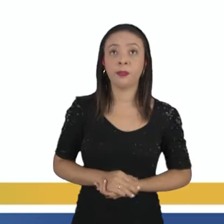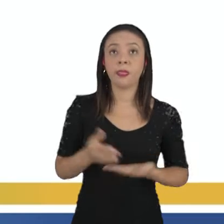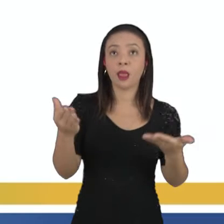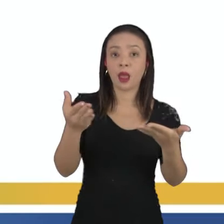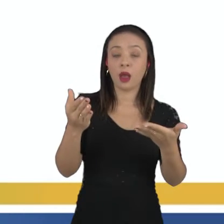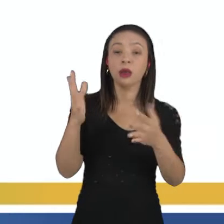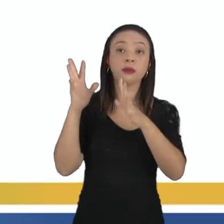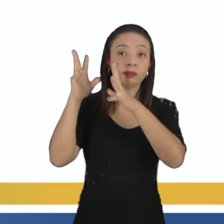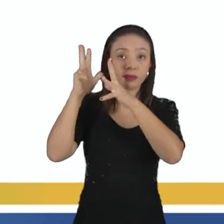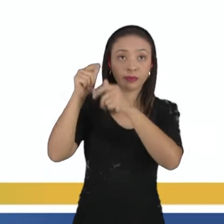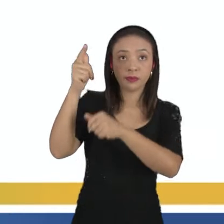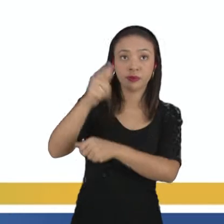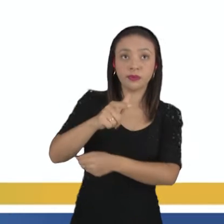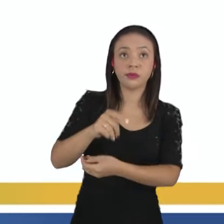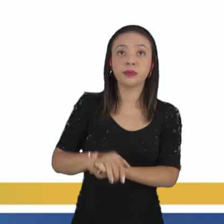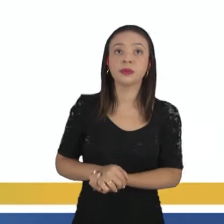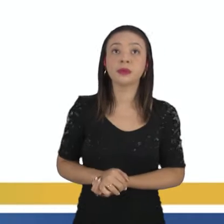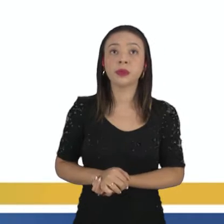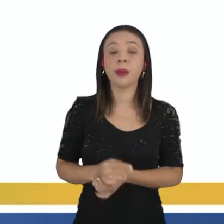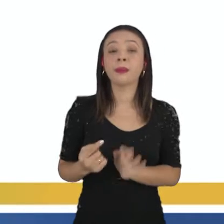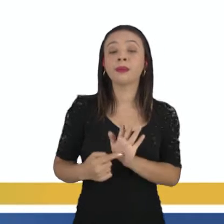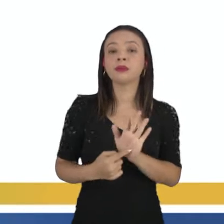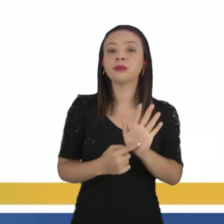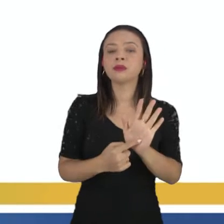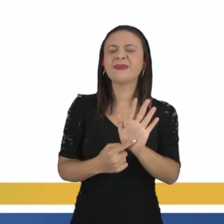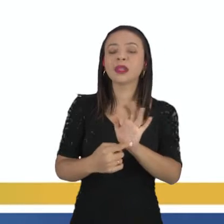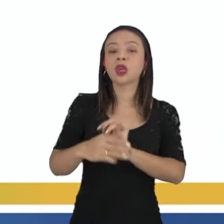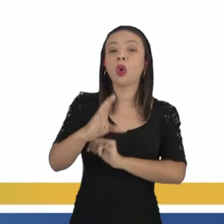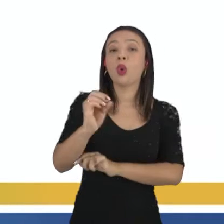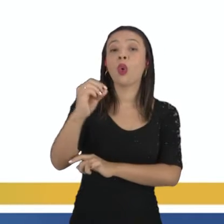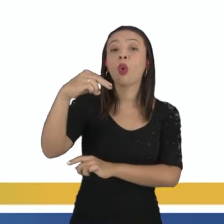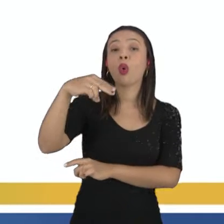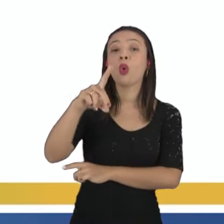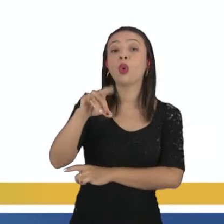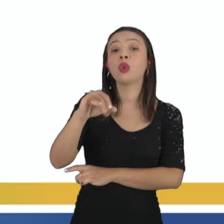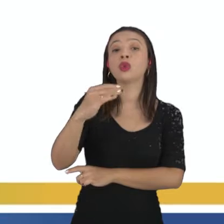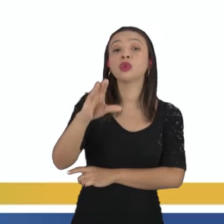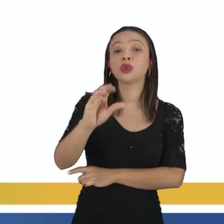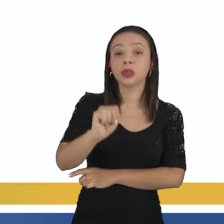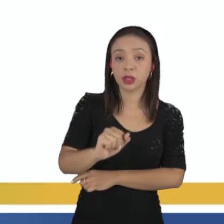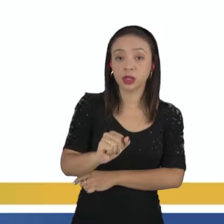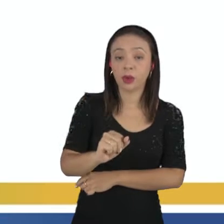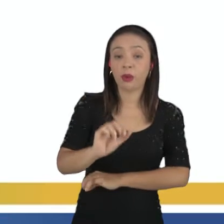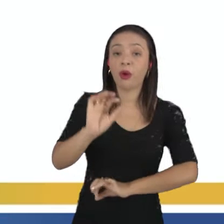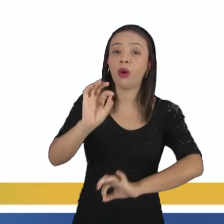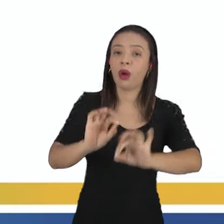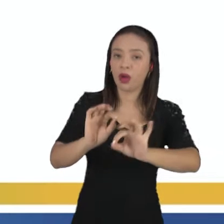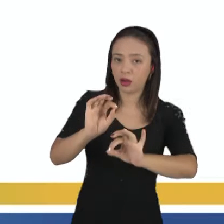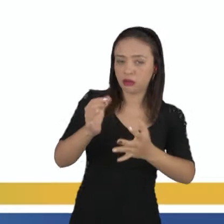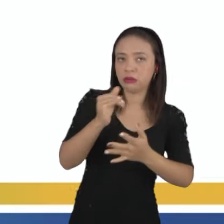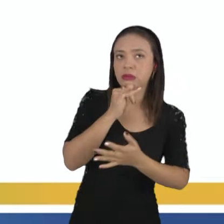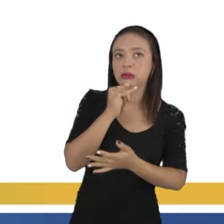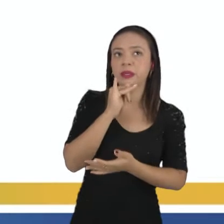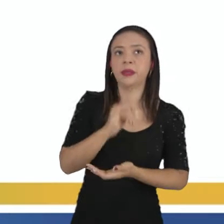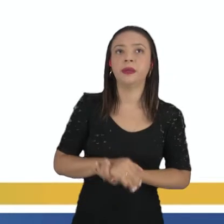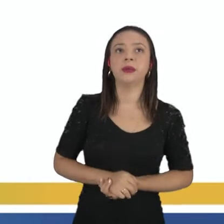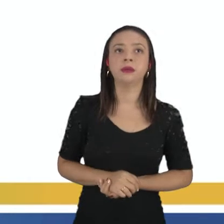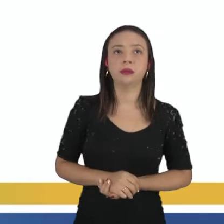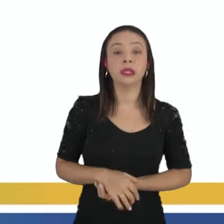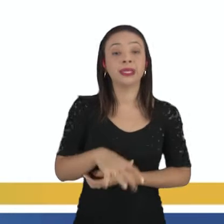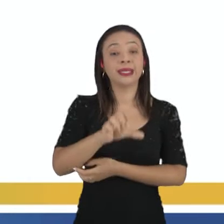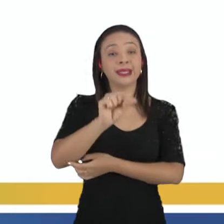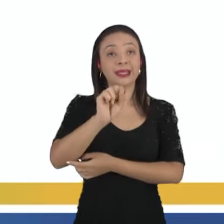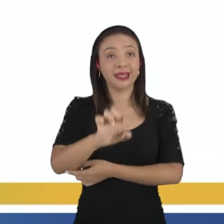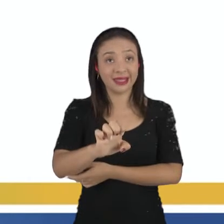vamos retomar. Sugerem uma condição para a realização de algo. Que operadores são esses?